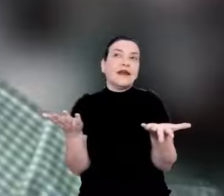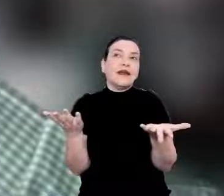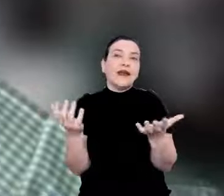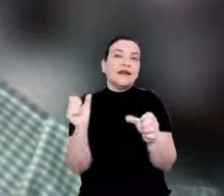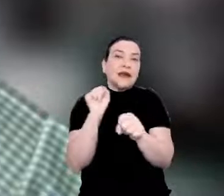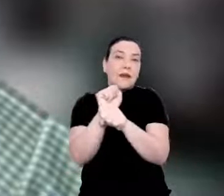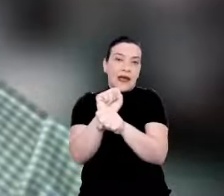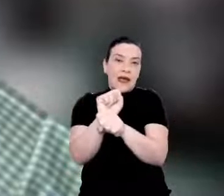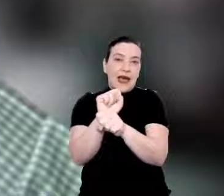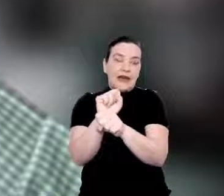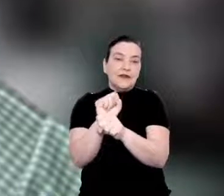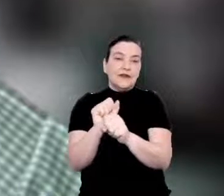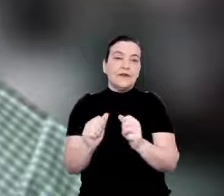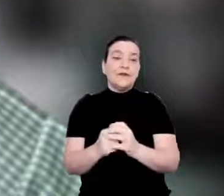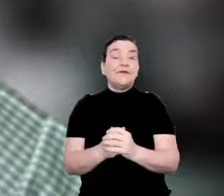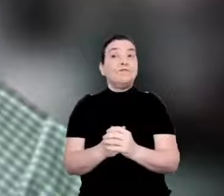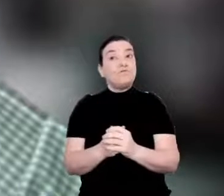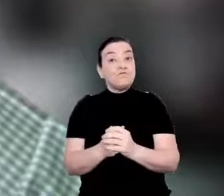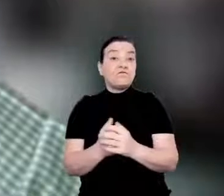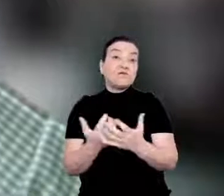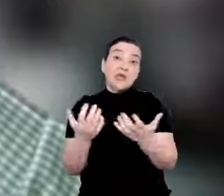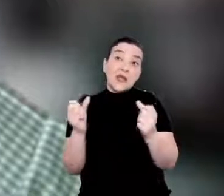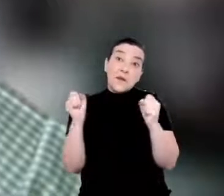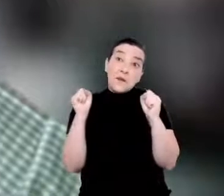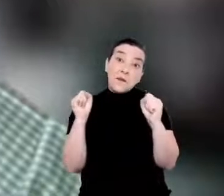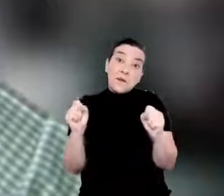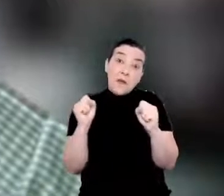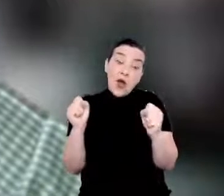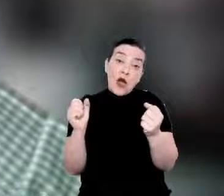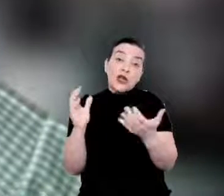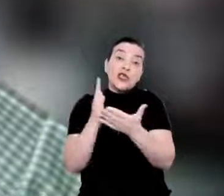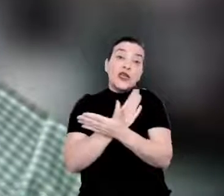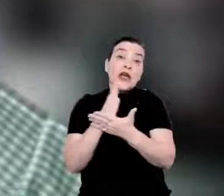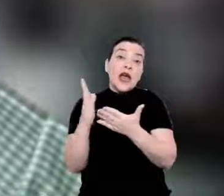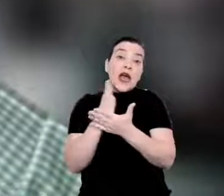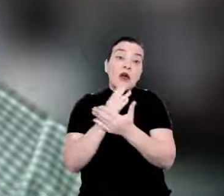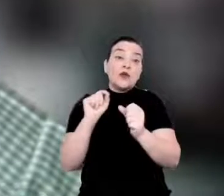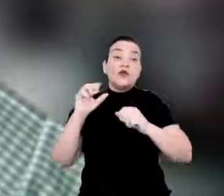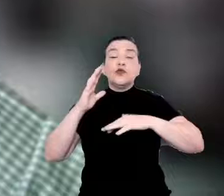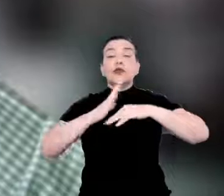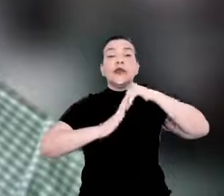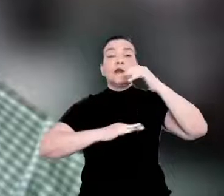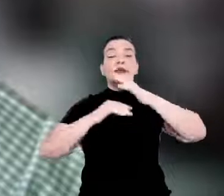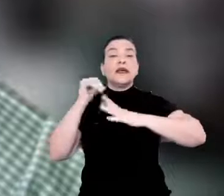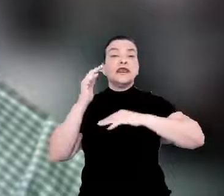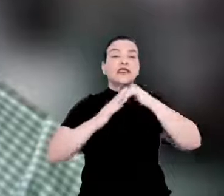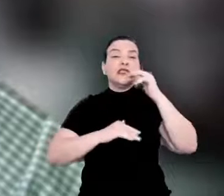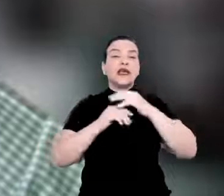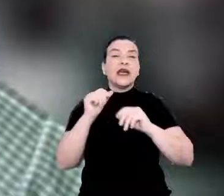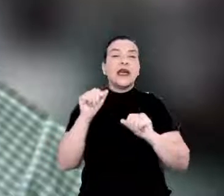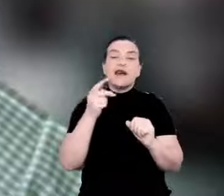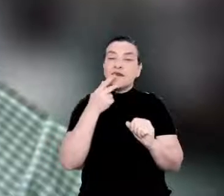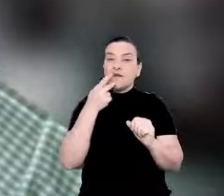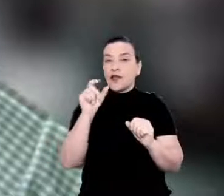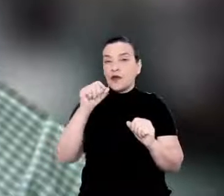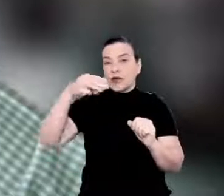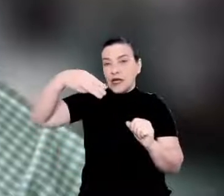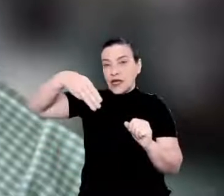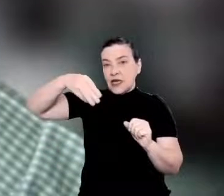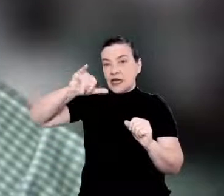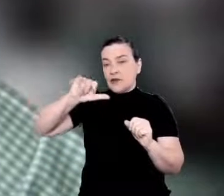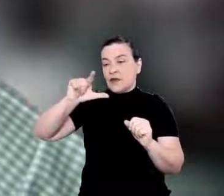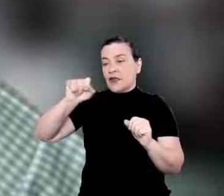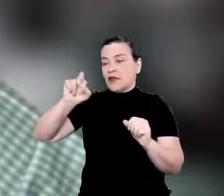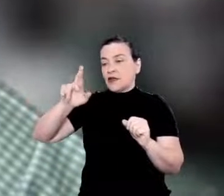nós estejamos adotando uma prática irônica do Milor Fernandes, que dizia que o Brasil é um país com forte passado pela